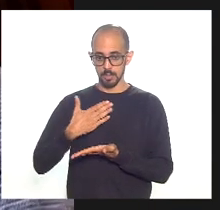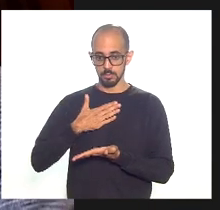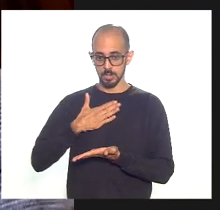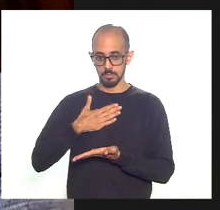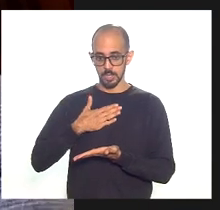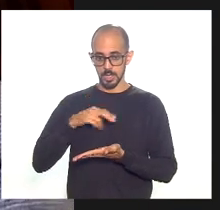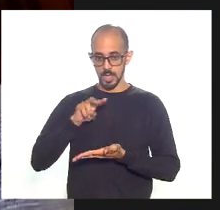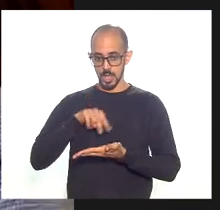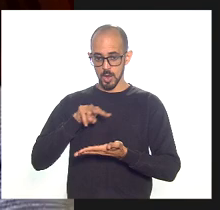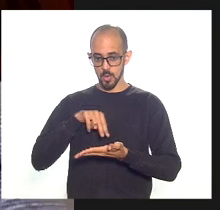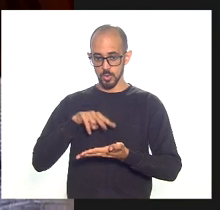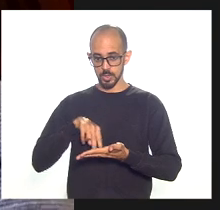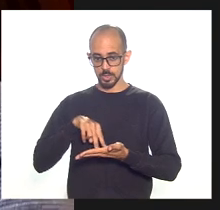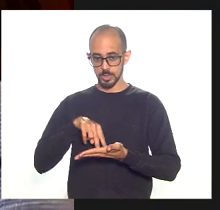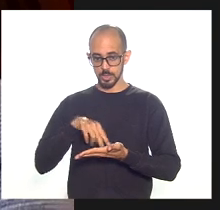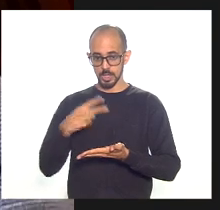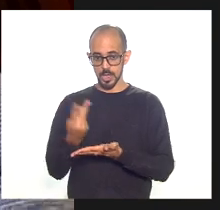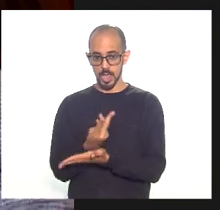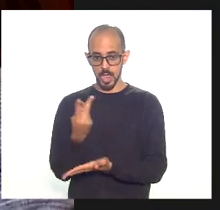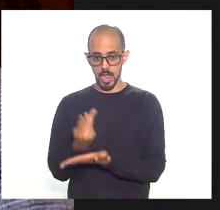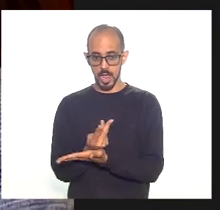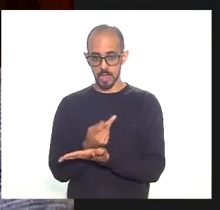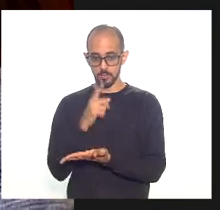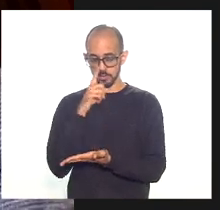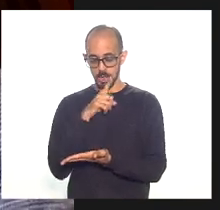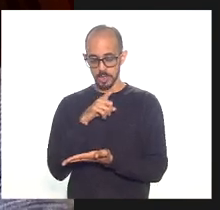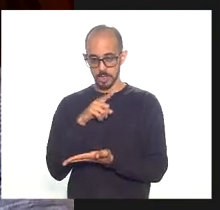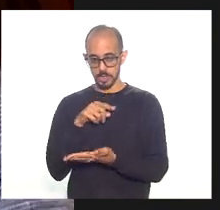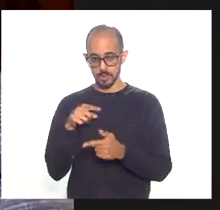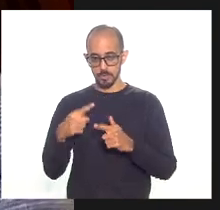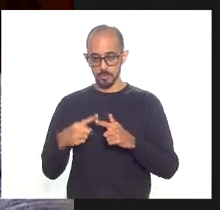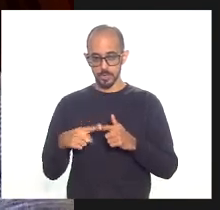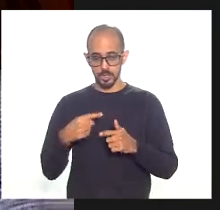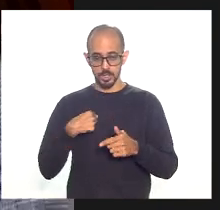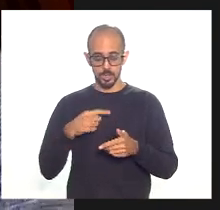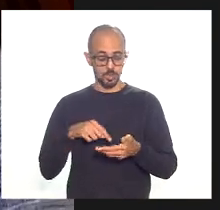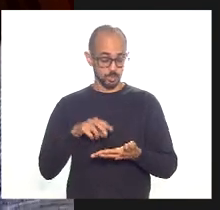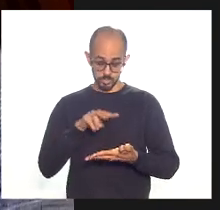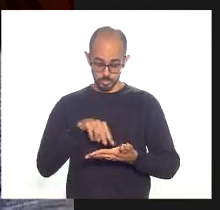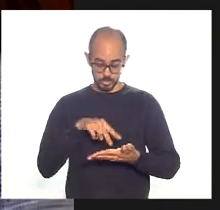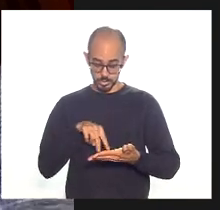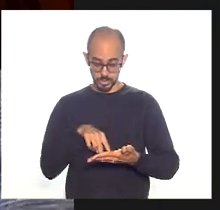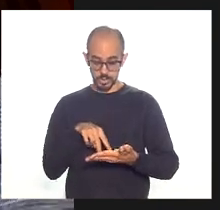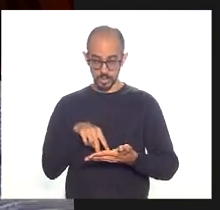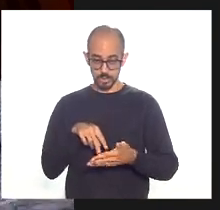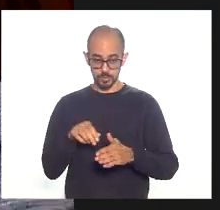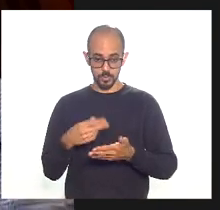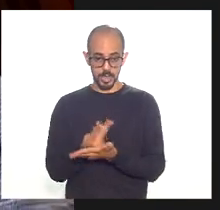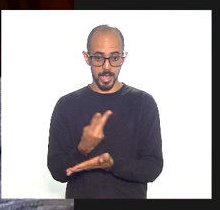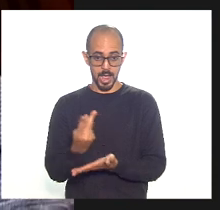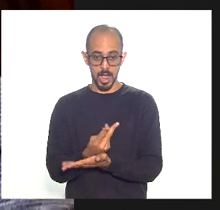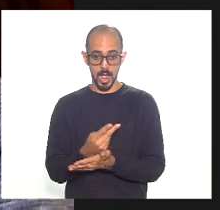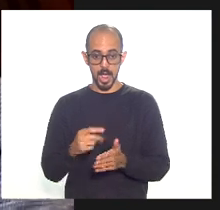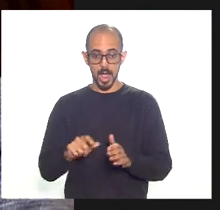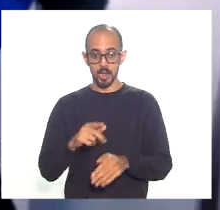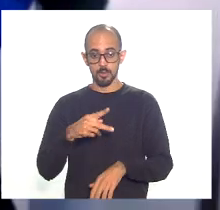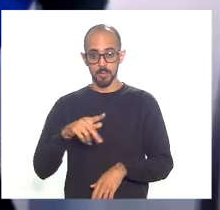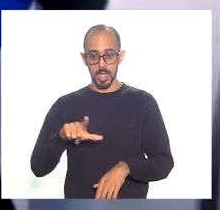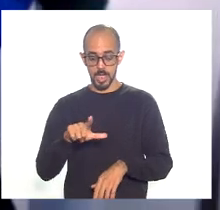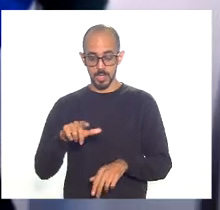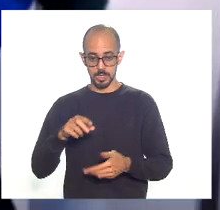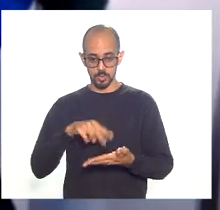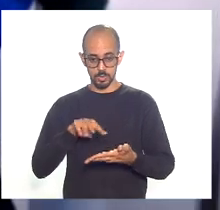li o parecer errado, porque o parecer que eu estava aqui em mãos, no papel, foi o errado publicado.